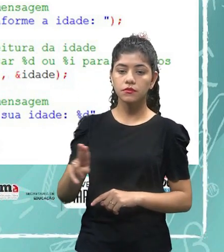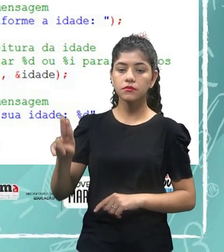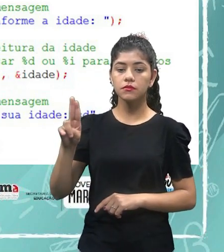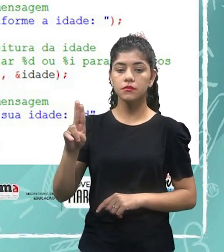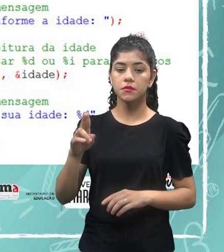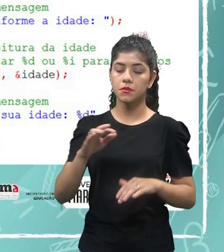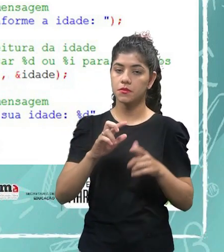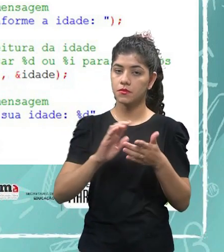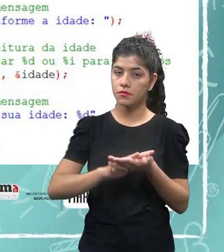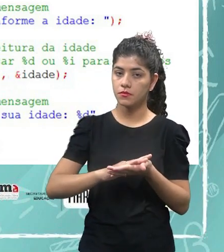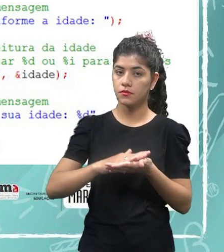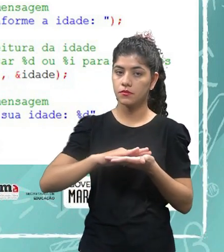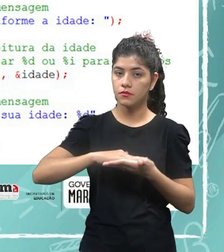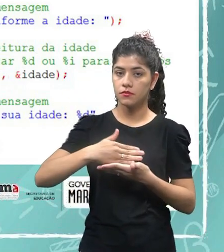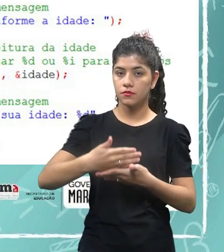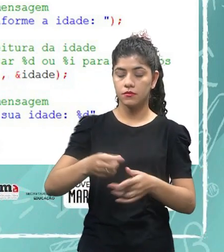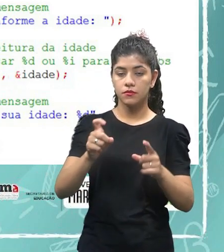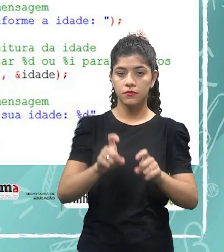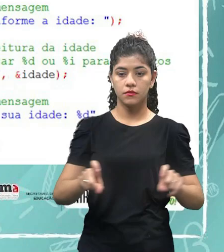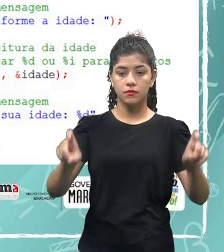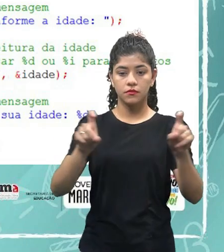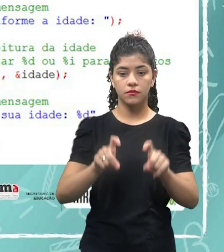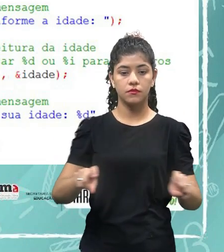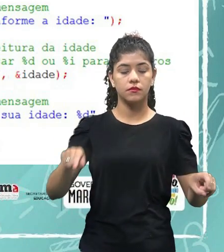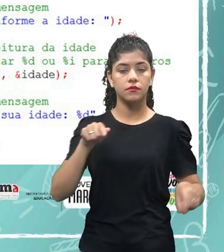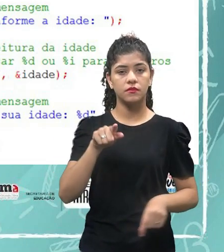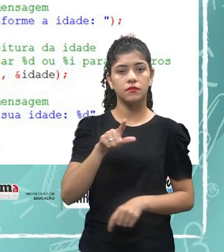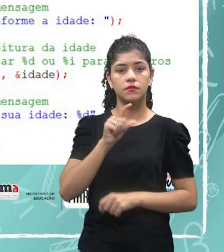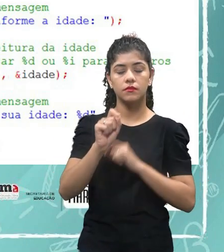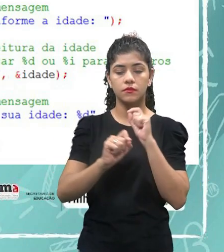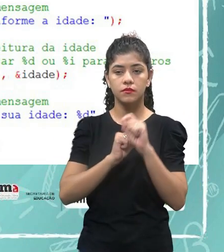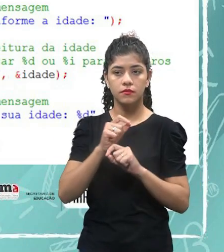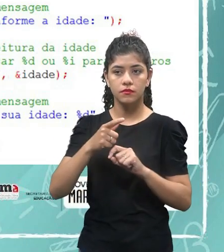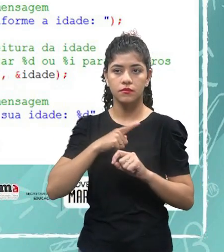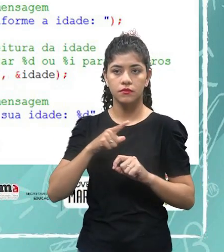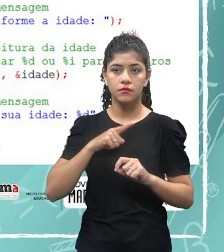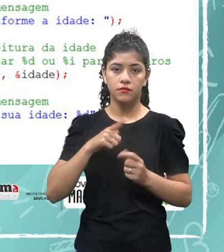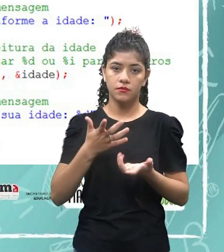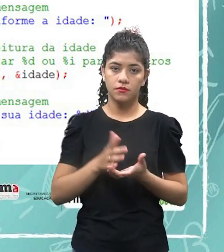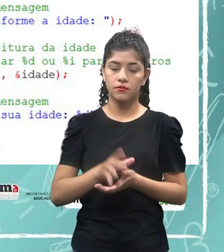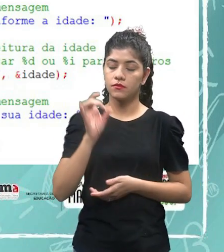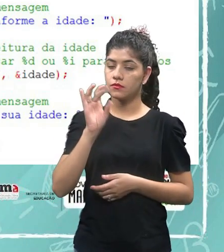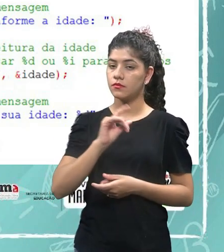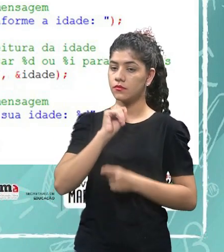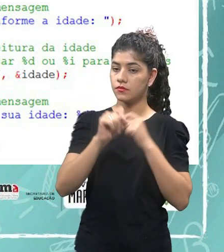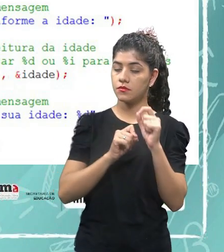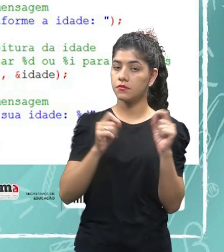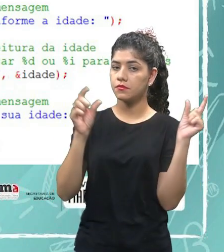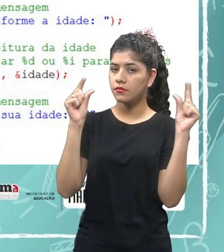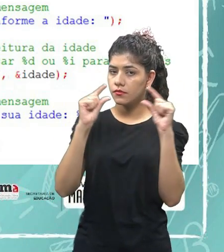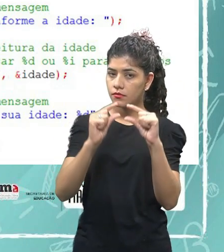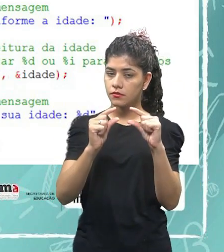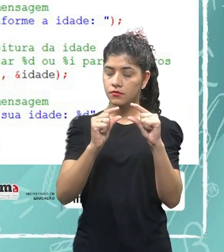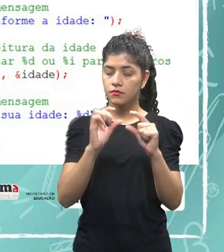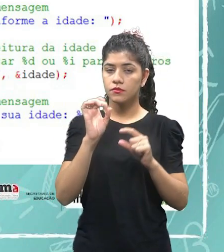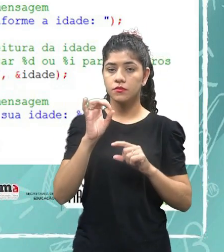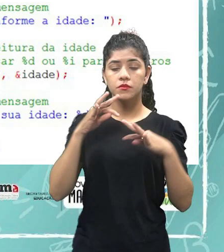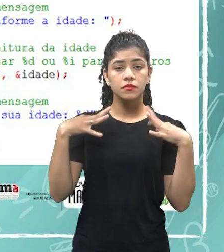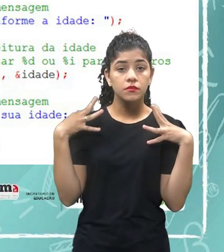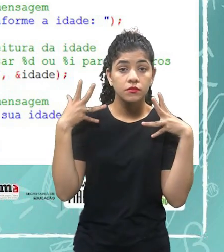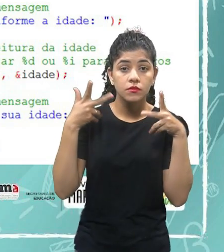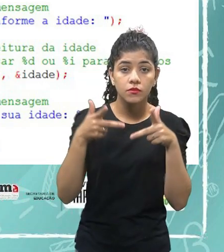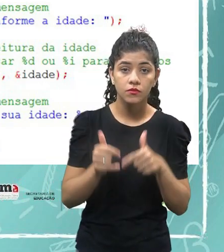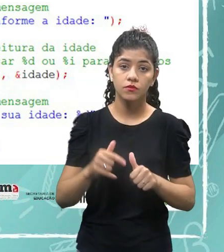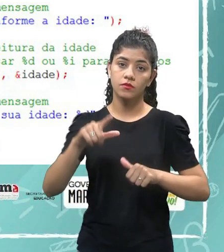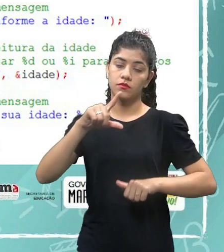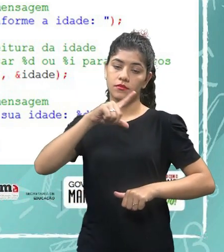no computador. Obviamente que esse comando que você está vendo aqui é apenas uma parte de todo o